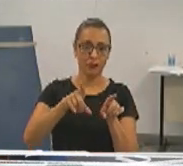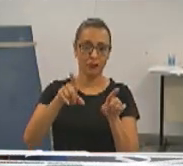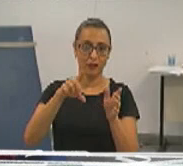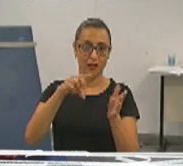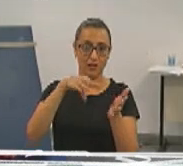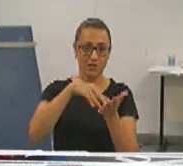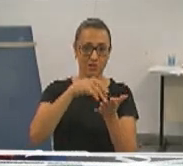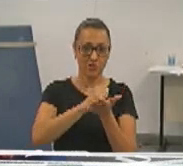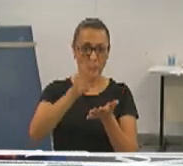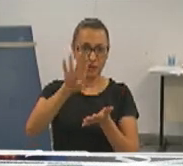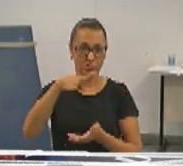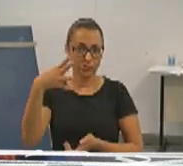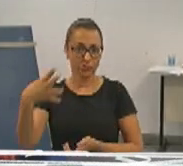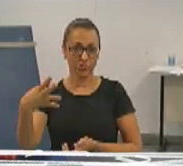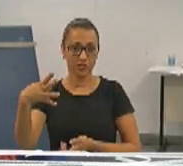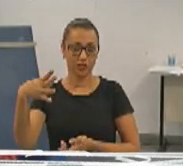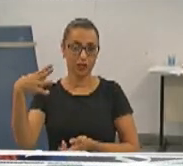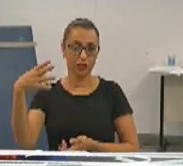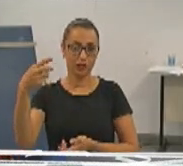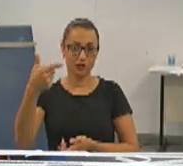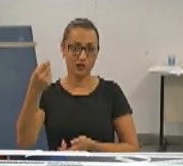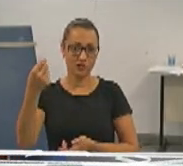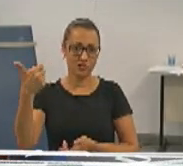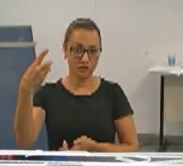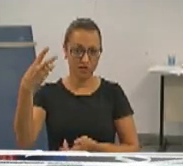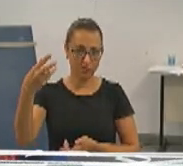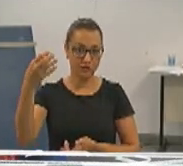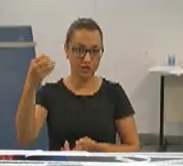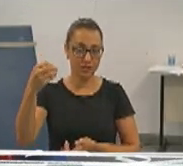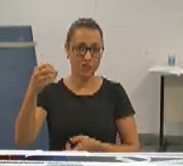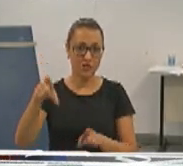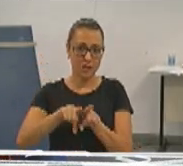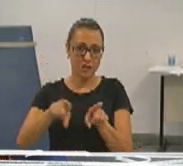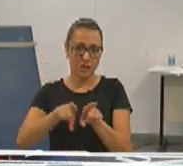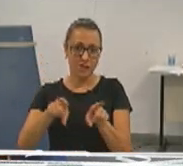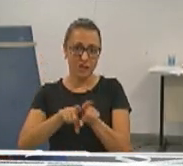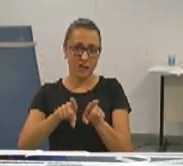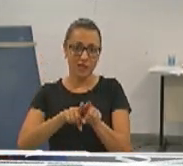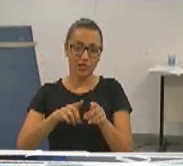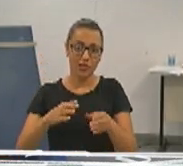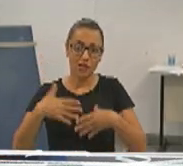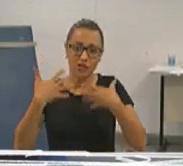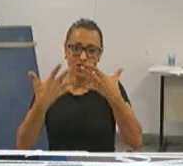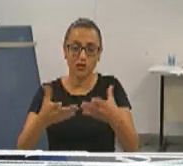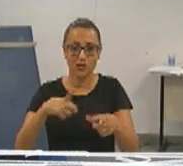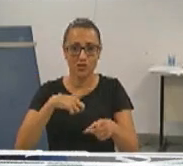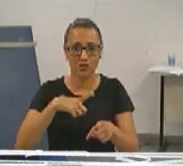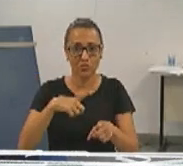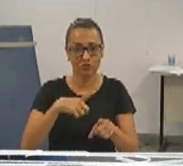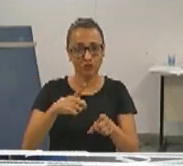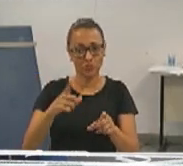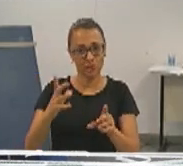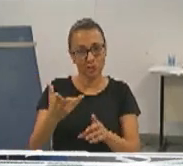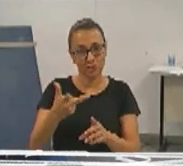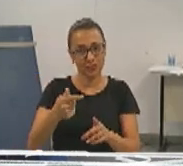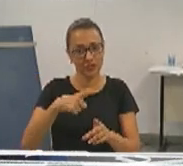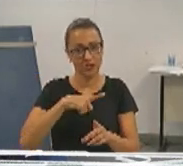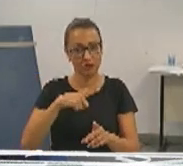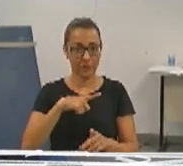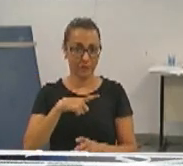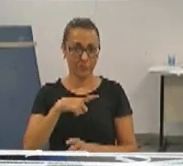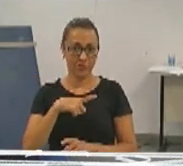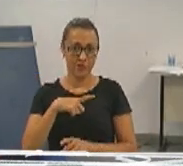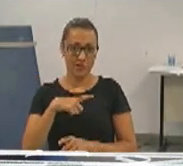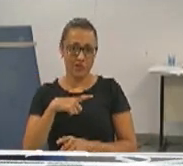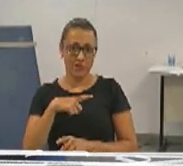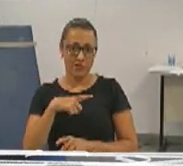para o Desenvolvimento Sustentável da ONU, que são as ODS, pois as ações terão mais chances de ter financiamento externo.